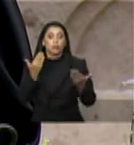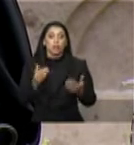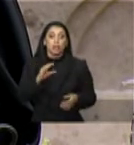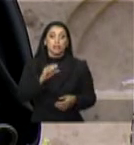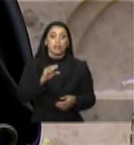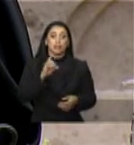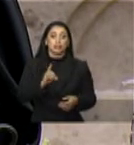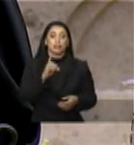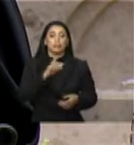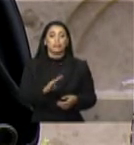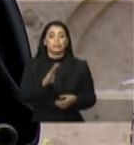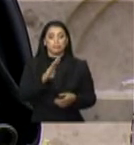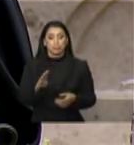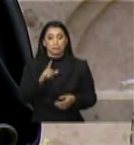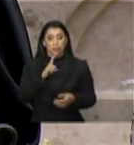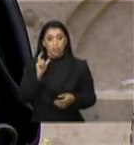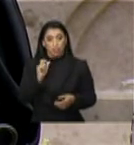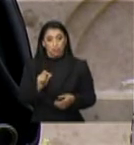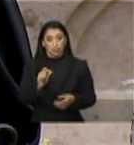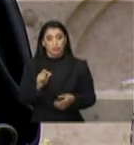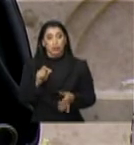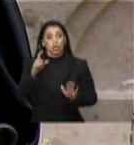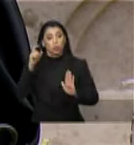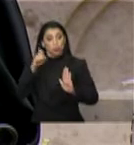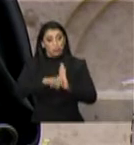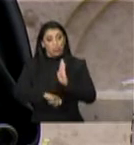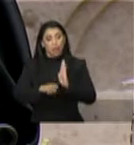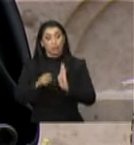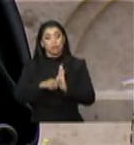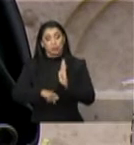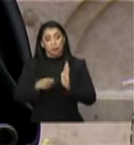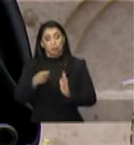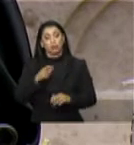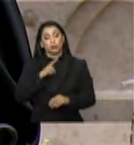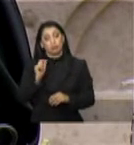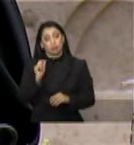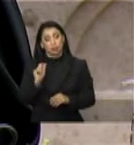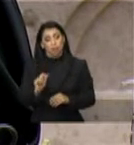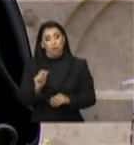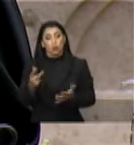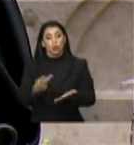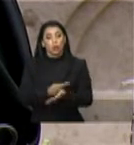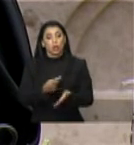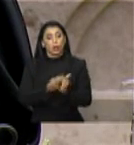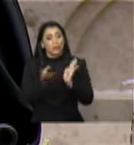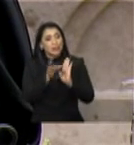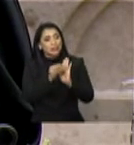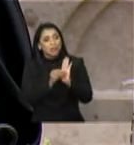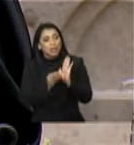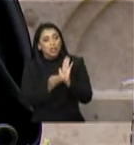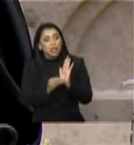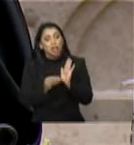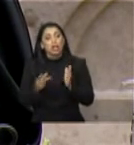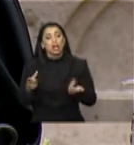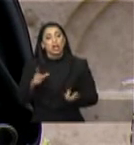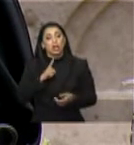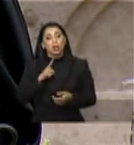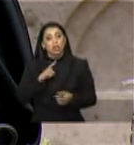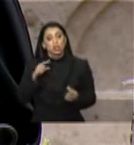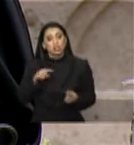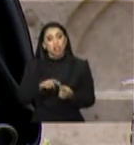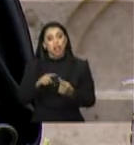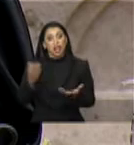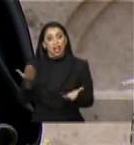anteriores a criação de tributo traz luz do portanto erro material e hipóteses e cabimento de ação rescisória